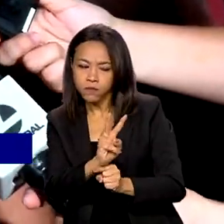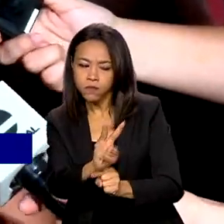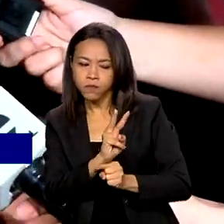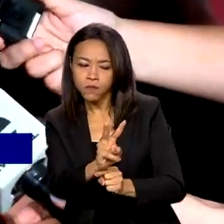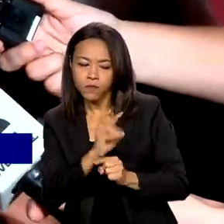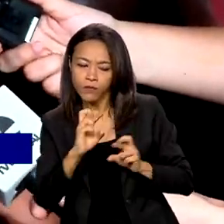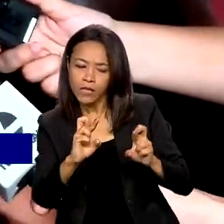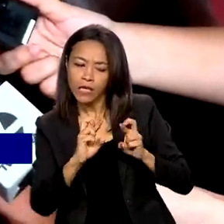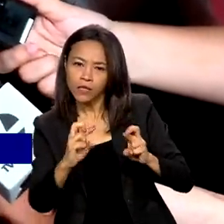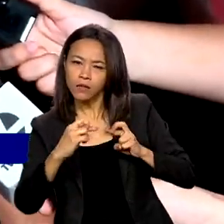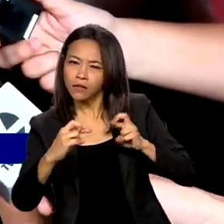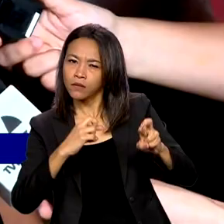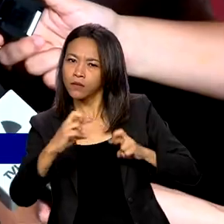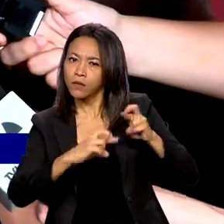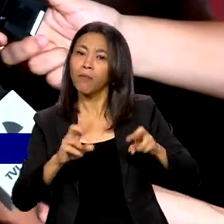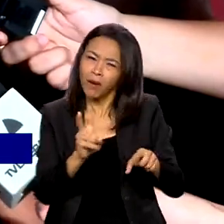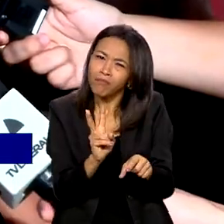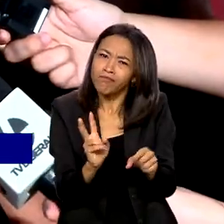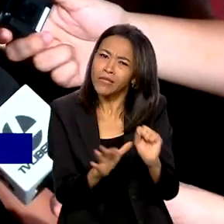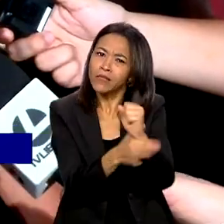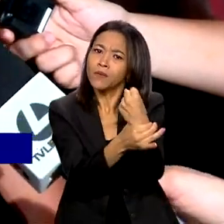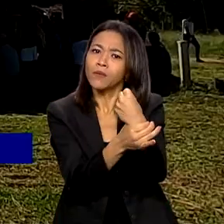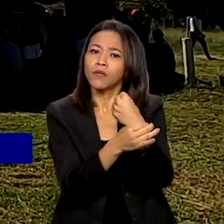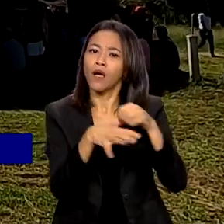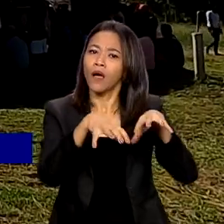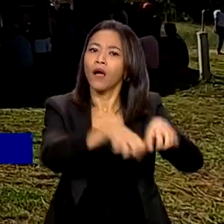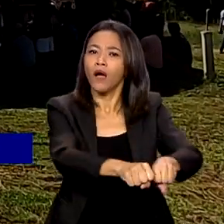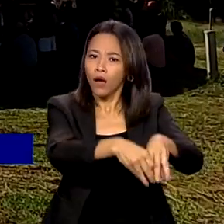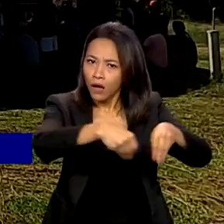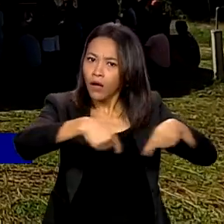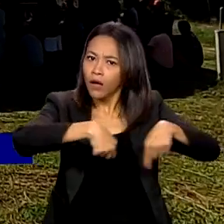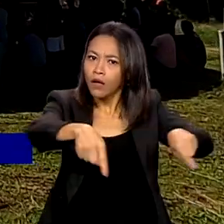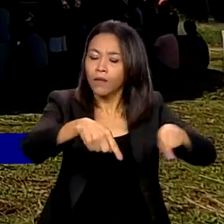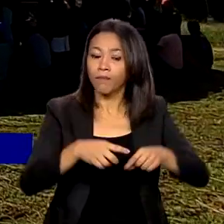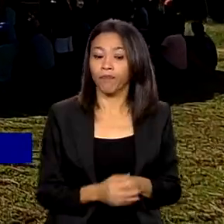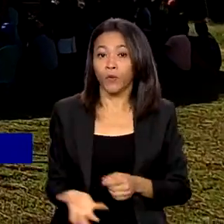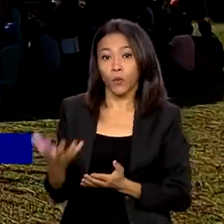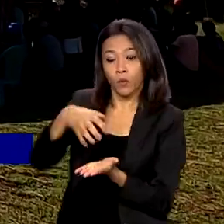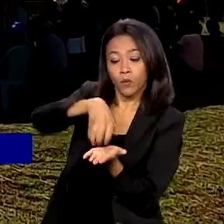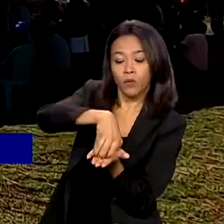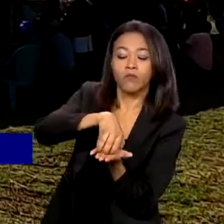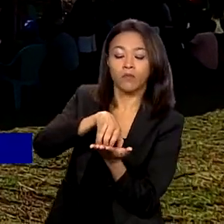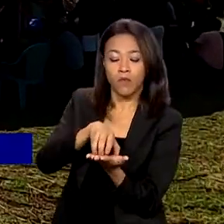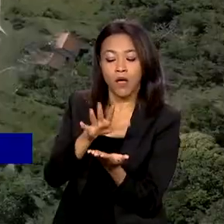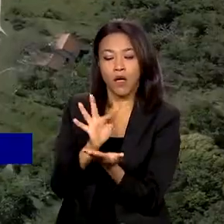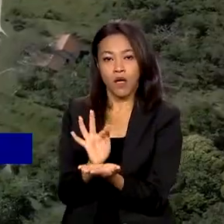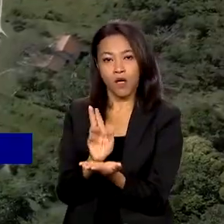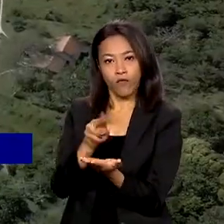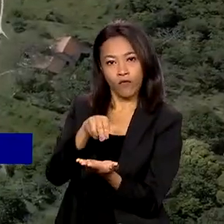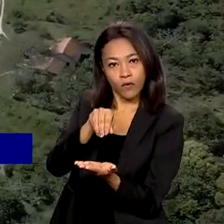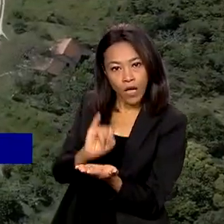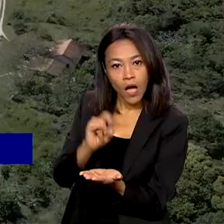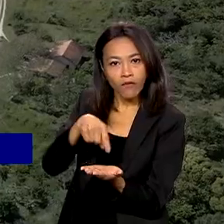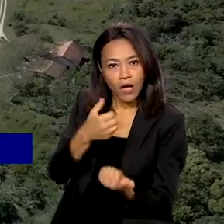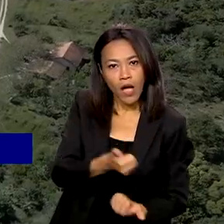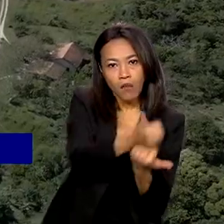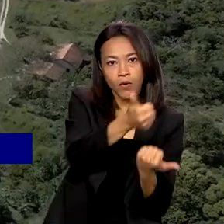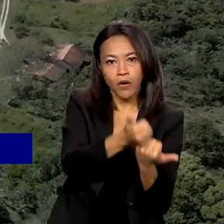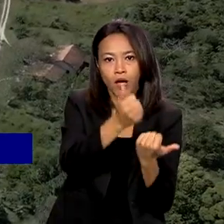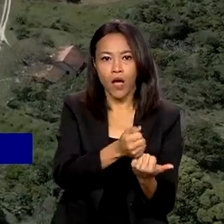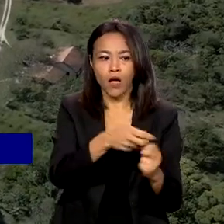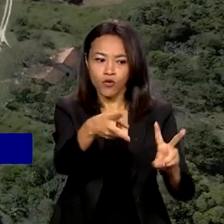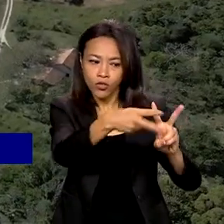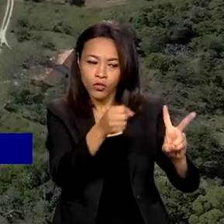né, e proteja, de fato, o território. Já a FUNAI vai apoiar os indígenas na elaboração de um plano de